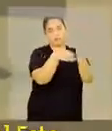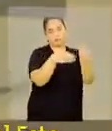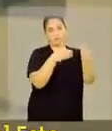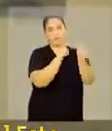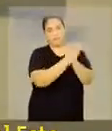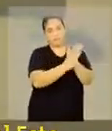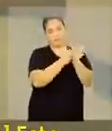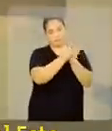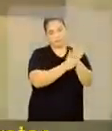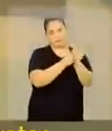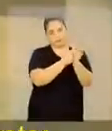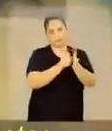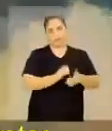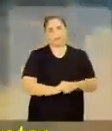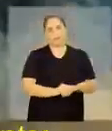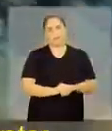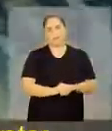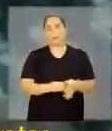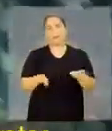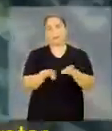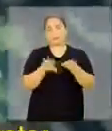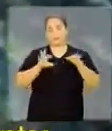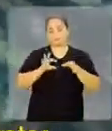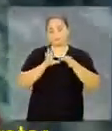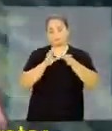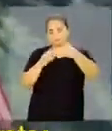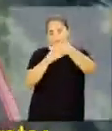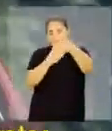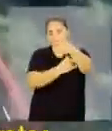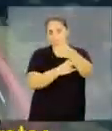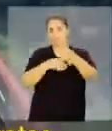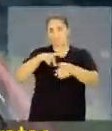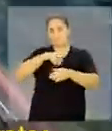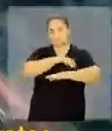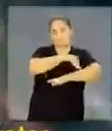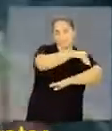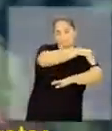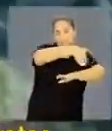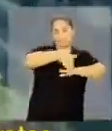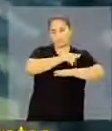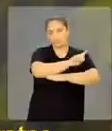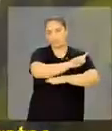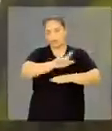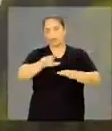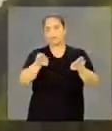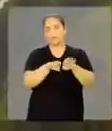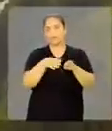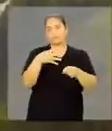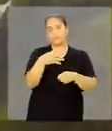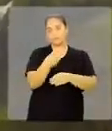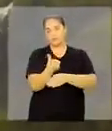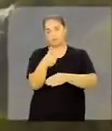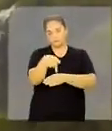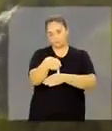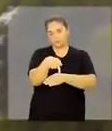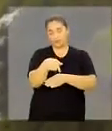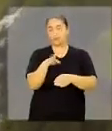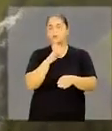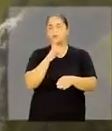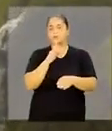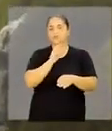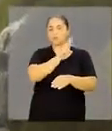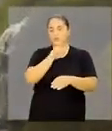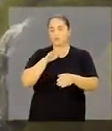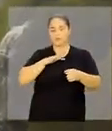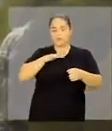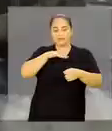à Perimetral Leste, temos a BR-469, conhecida como Rodovia das Cataratas. É a principal ligação com o